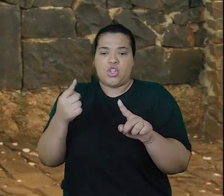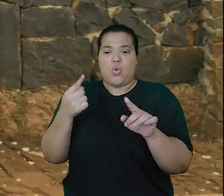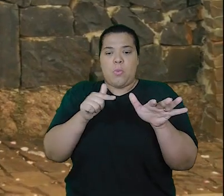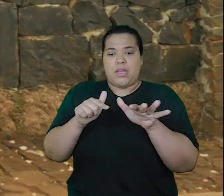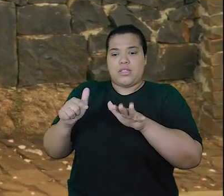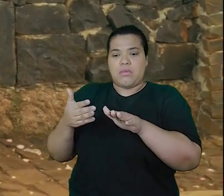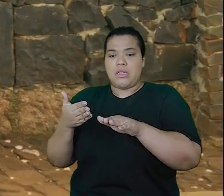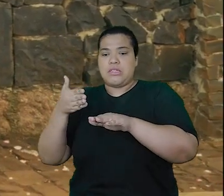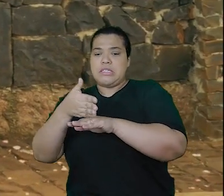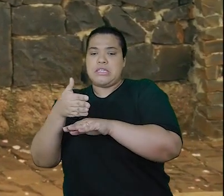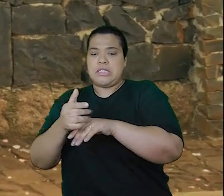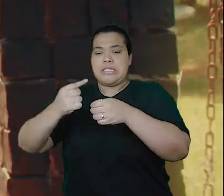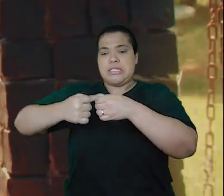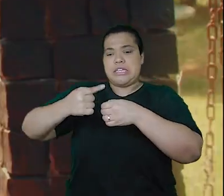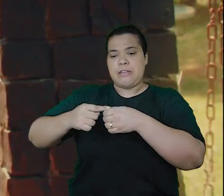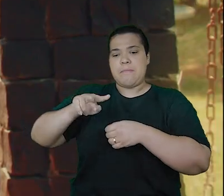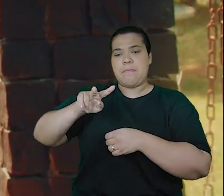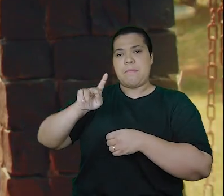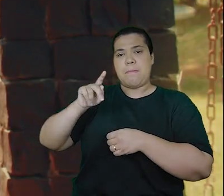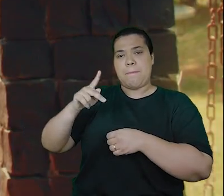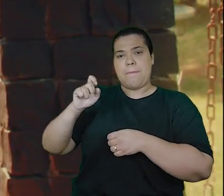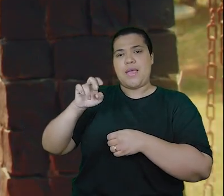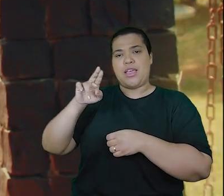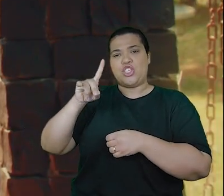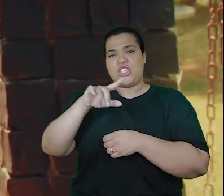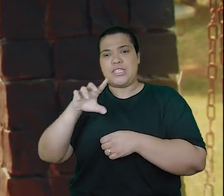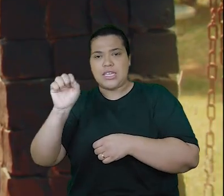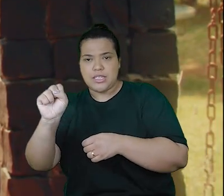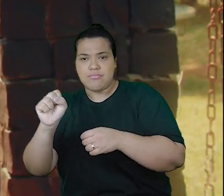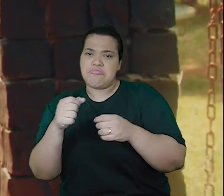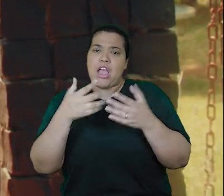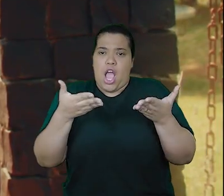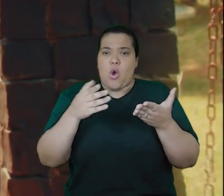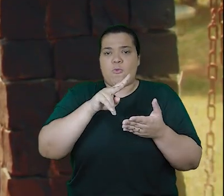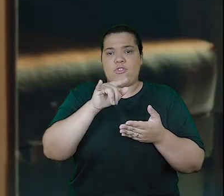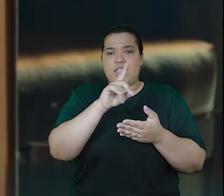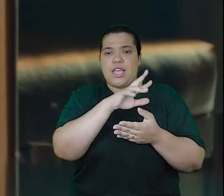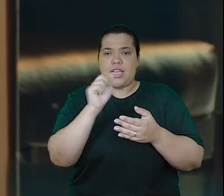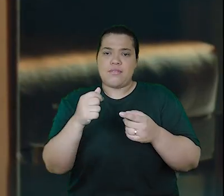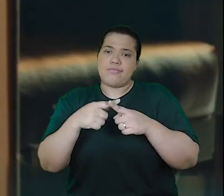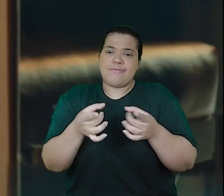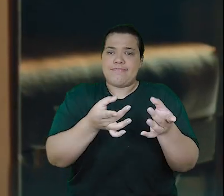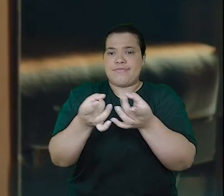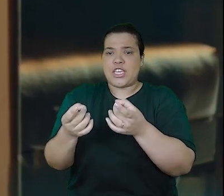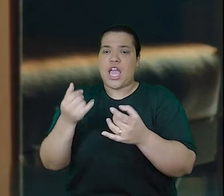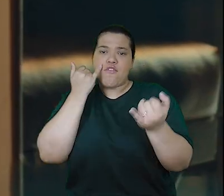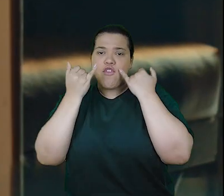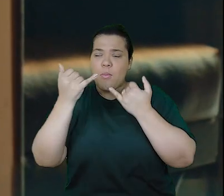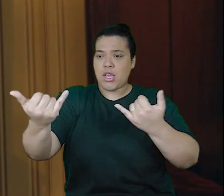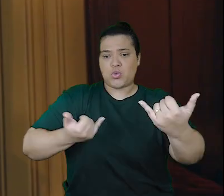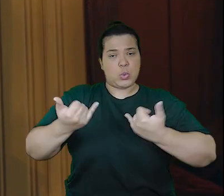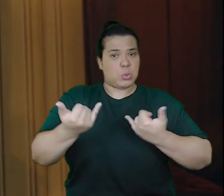vez por semana até Perdizes, atualmente Videira, por questões comerciais, então traziam de vez em quando algumas notícias